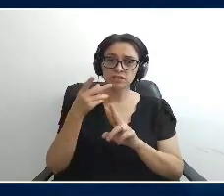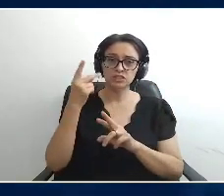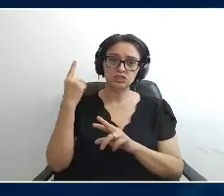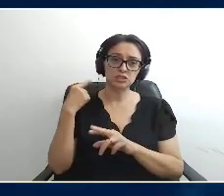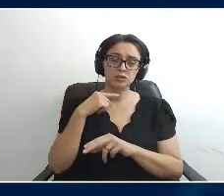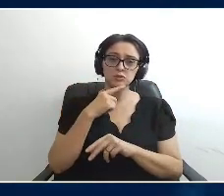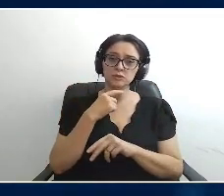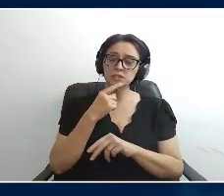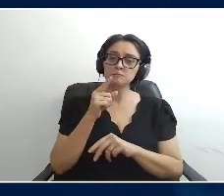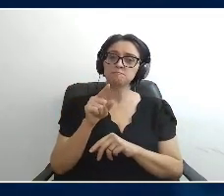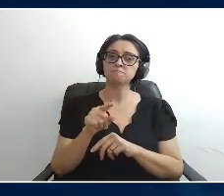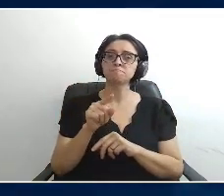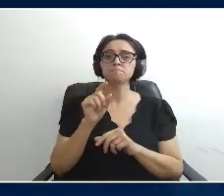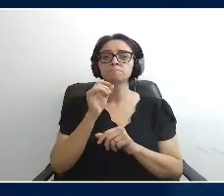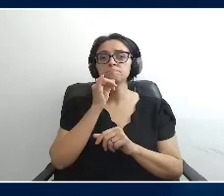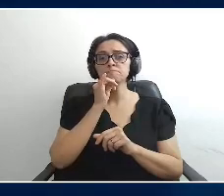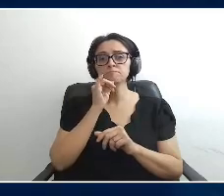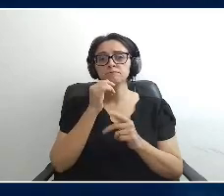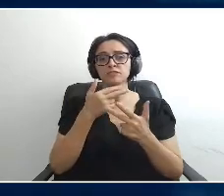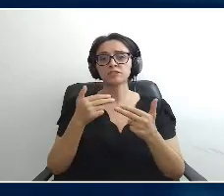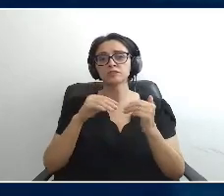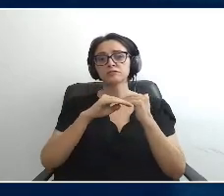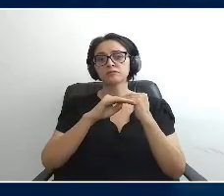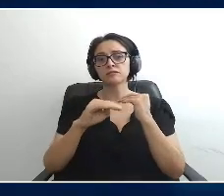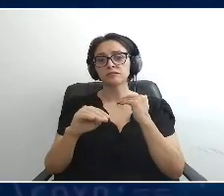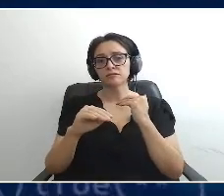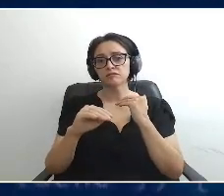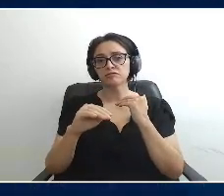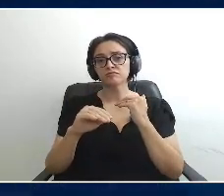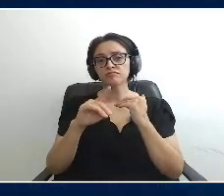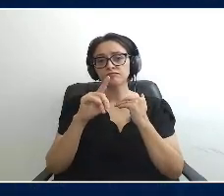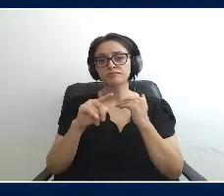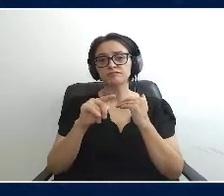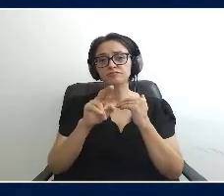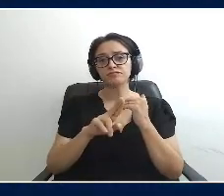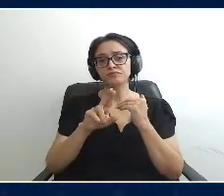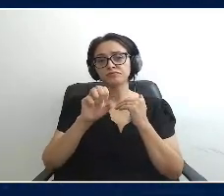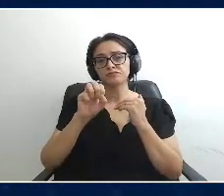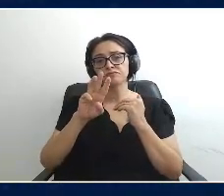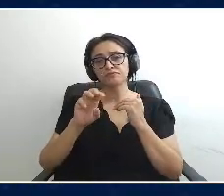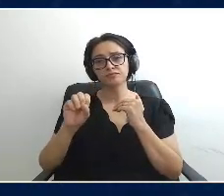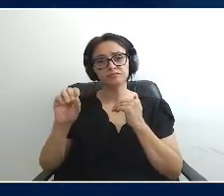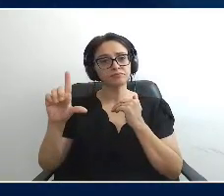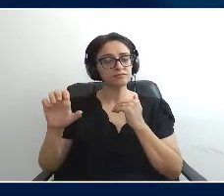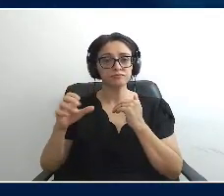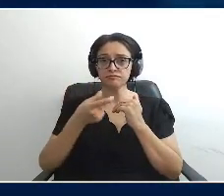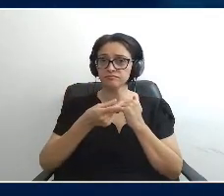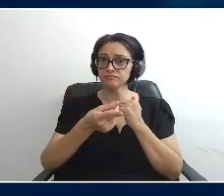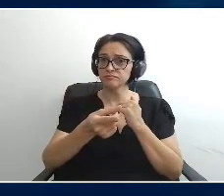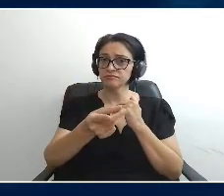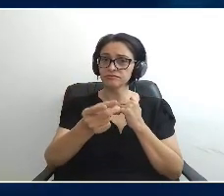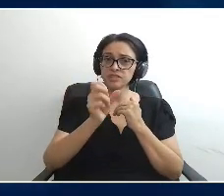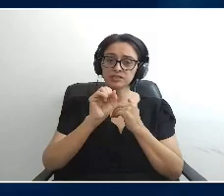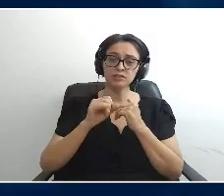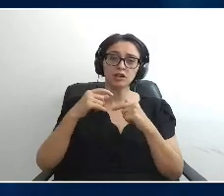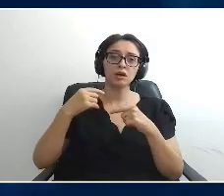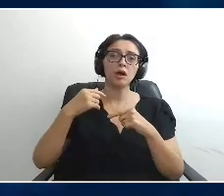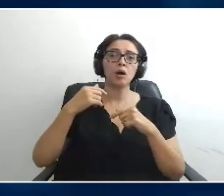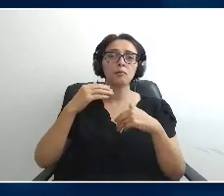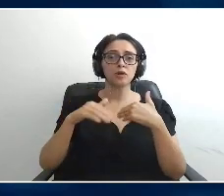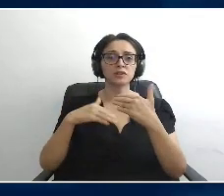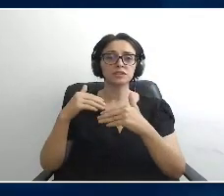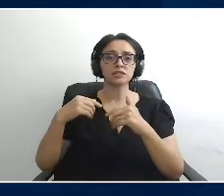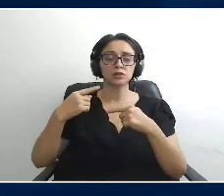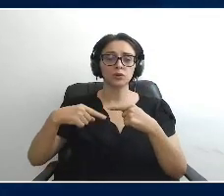está, por exemplo, tem uma coisa estática no diz, está usando a sole, aquilo lá vai ficar para sempre. Enquanto o processo estiver rodando, está lá no